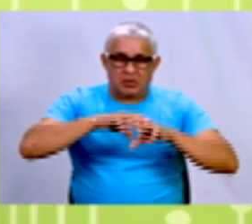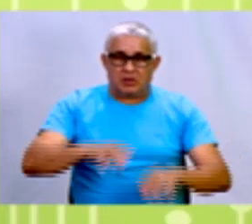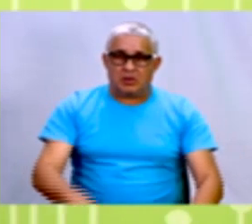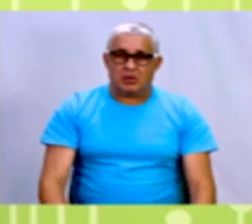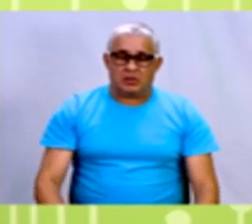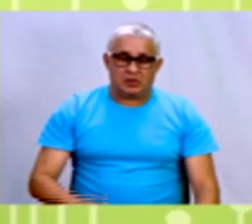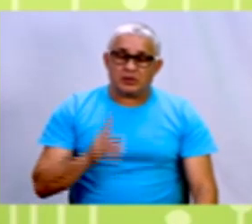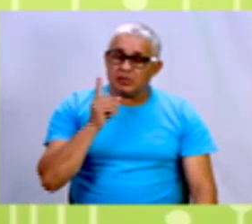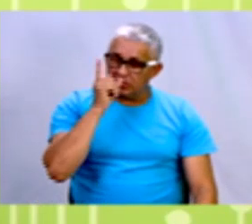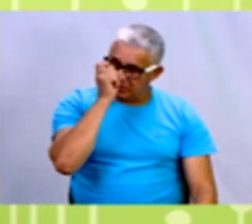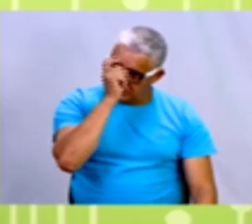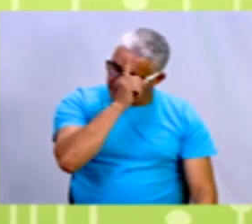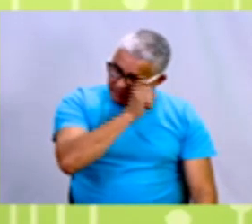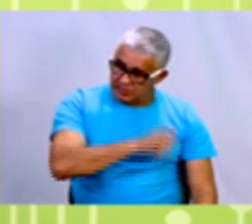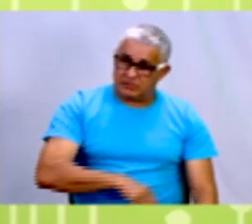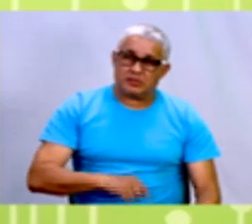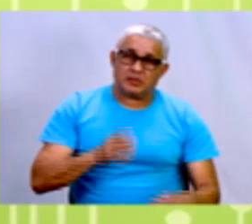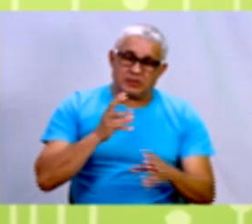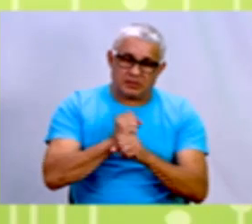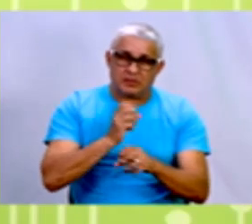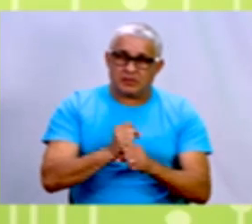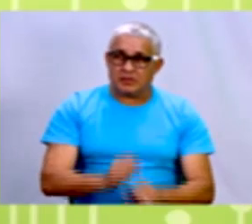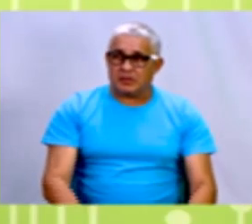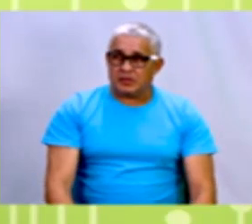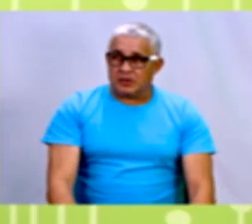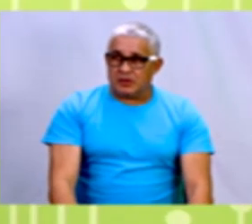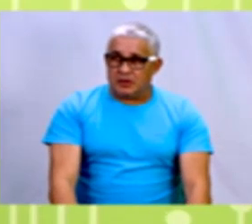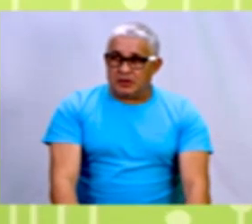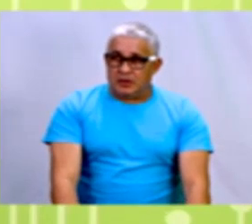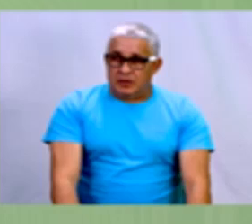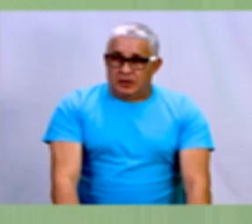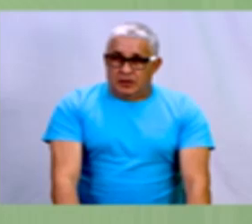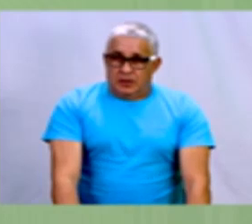muito complicado da gente fazer essa conta, tá?